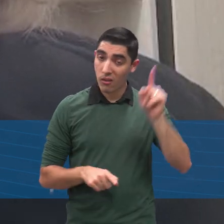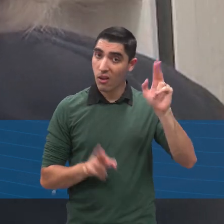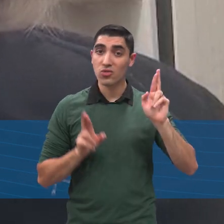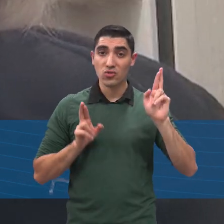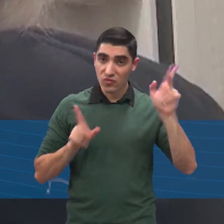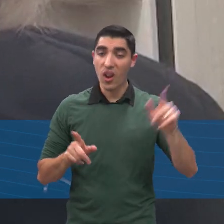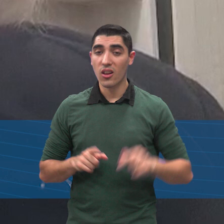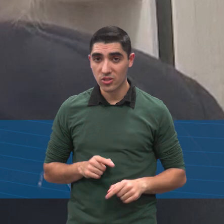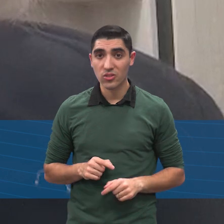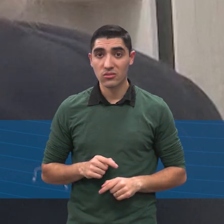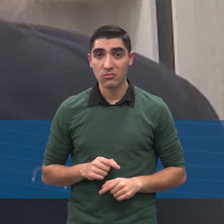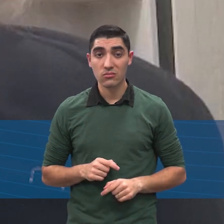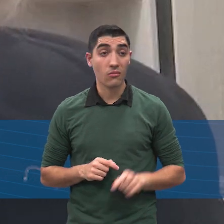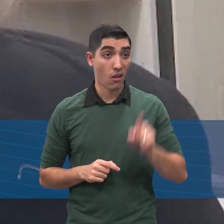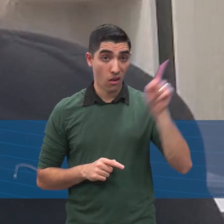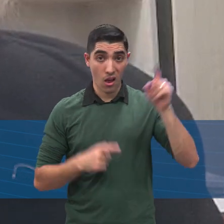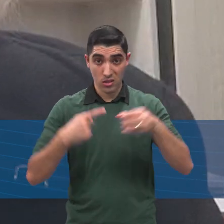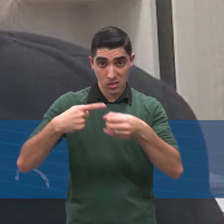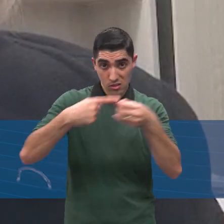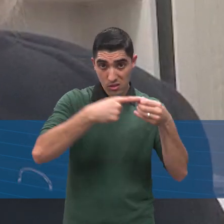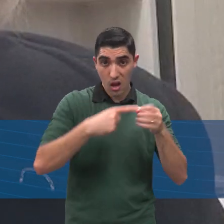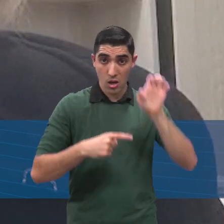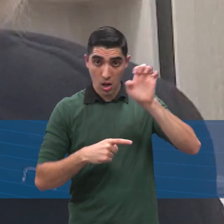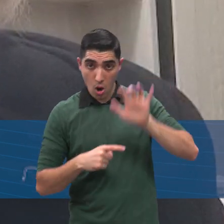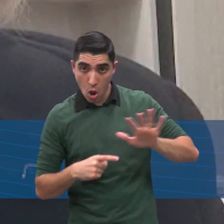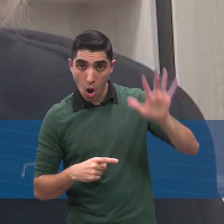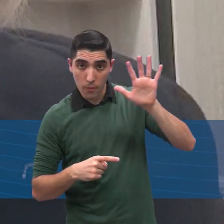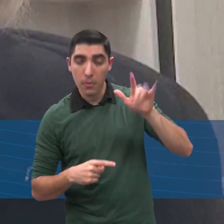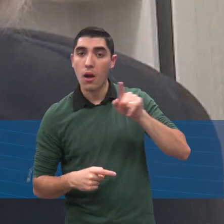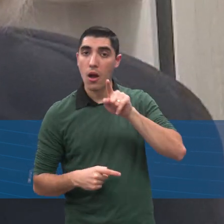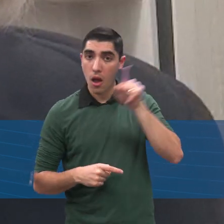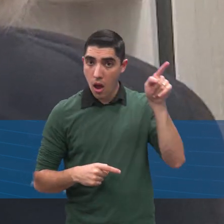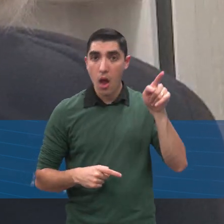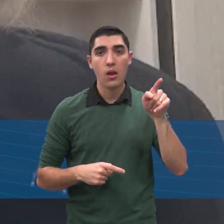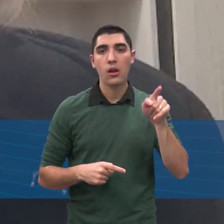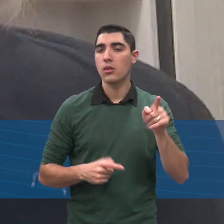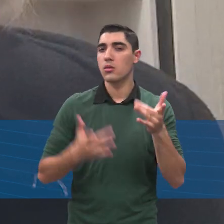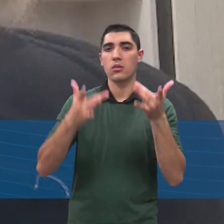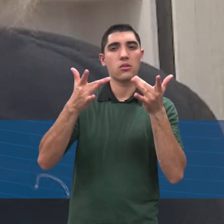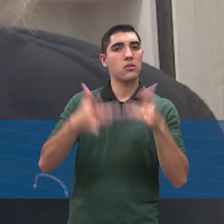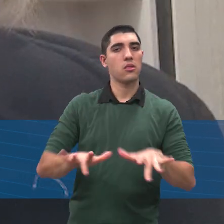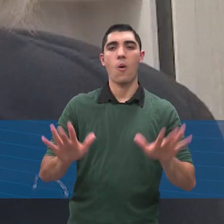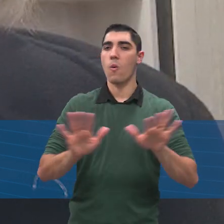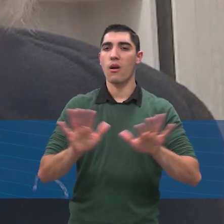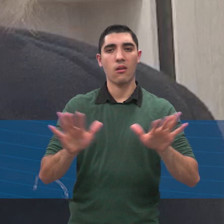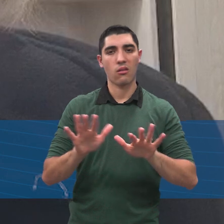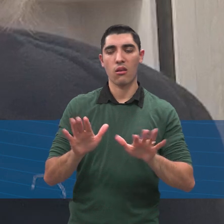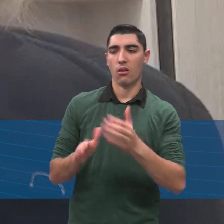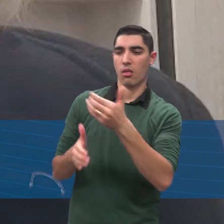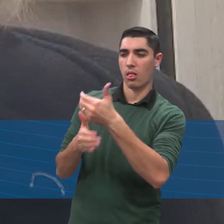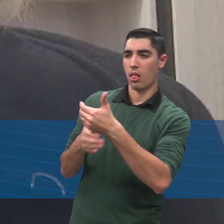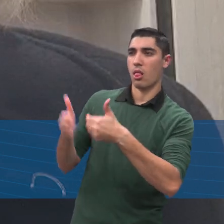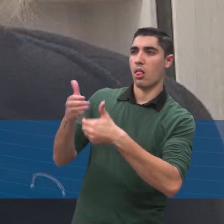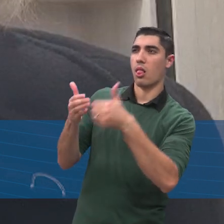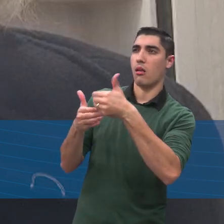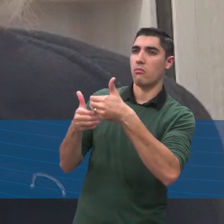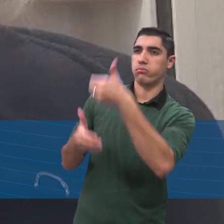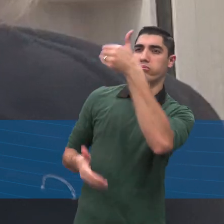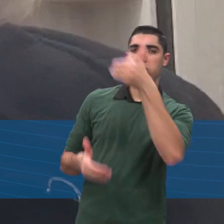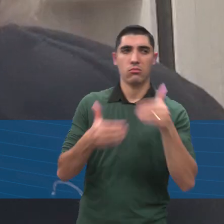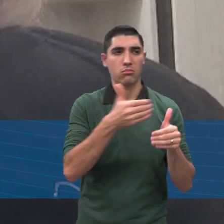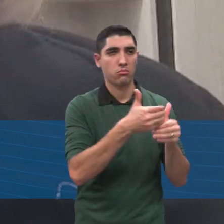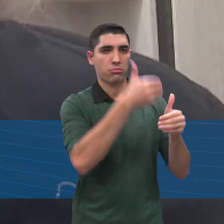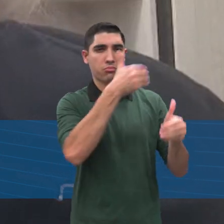Pelo contrário, as cidades europeias elas evitam ao máximo